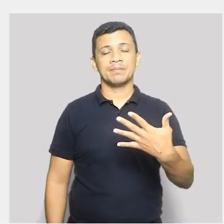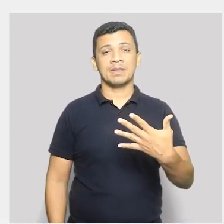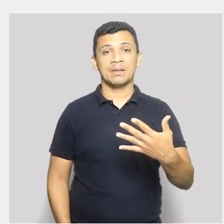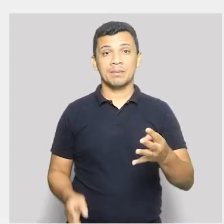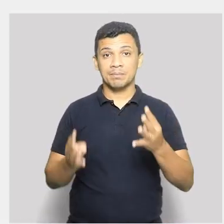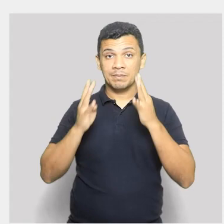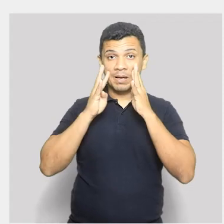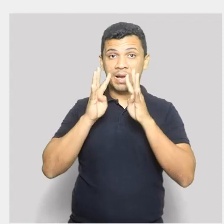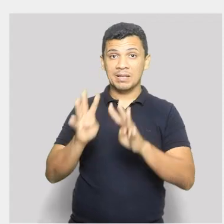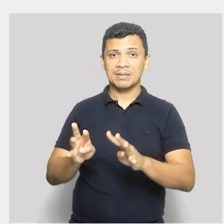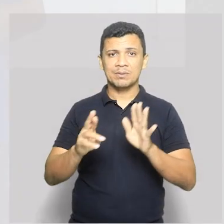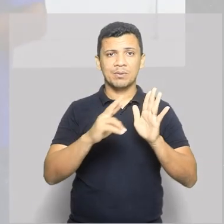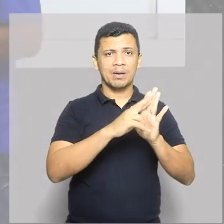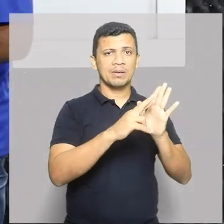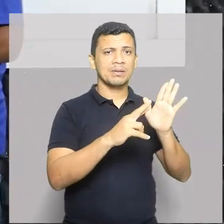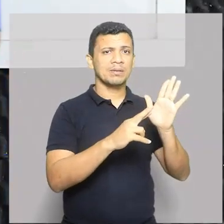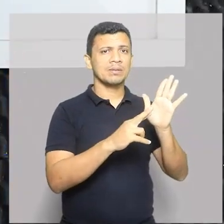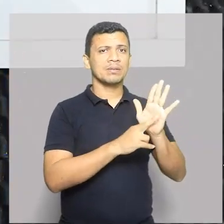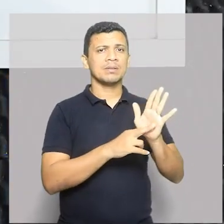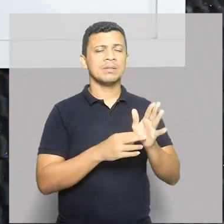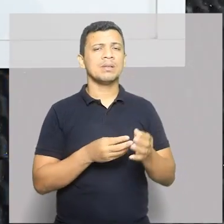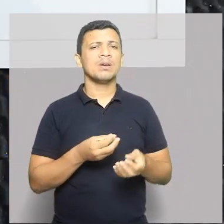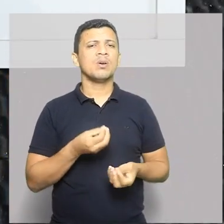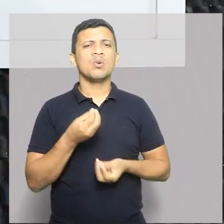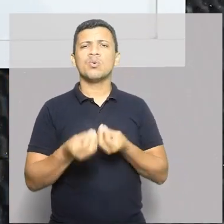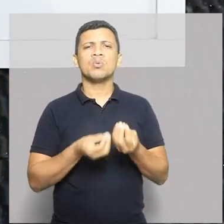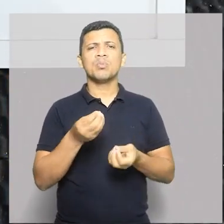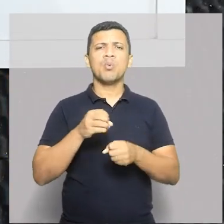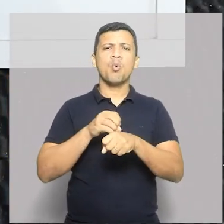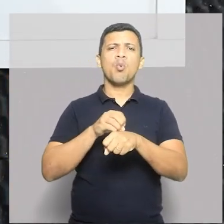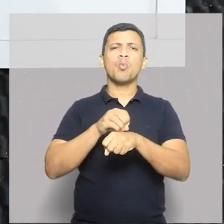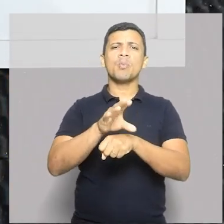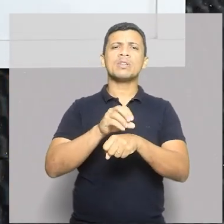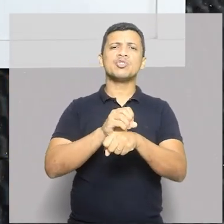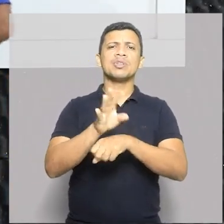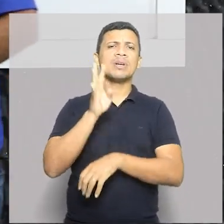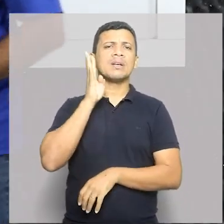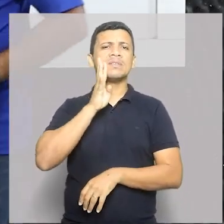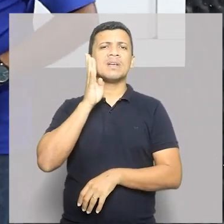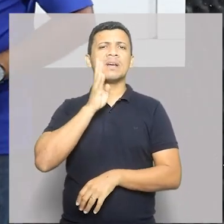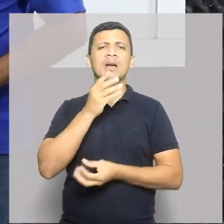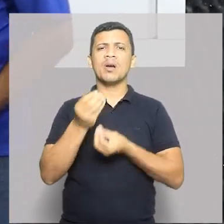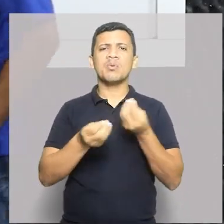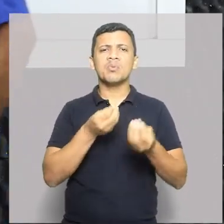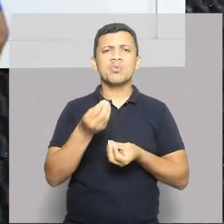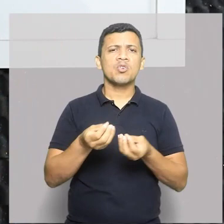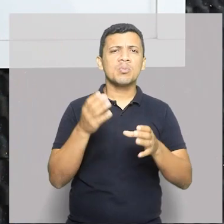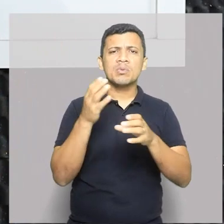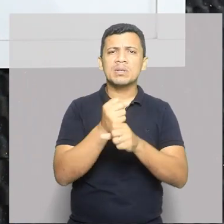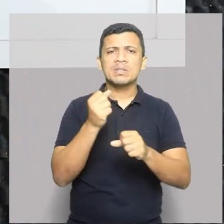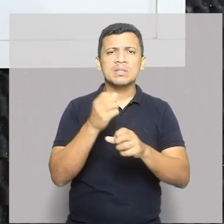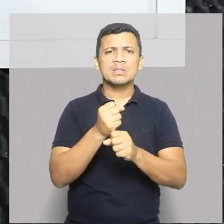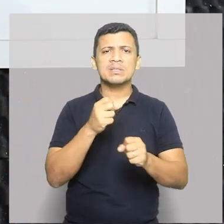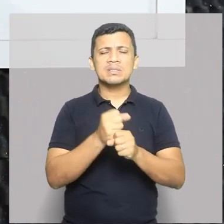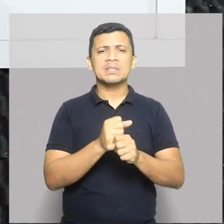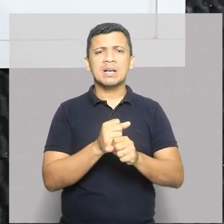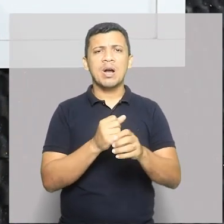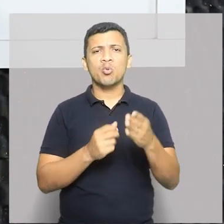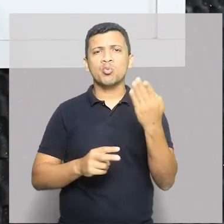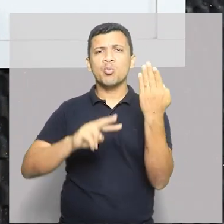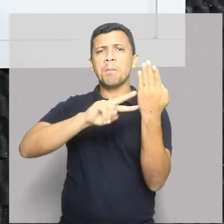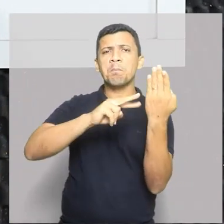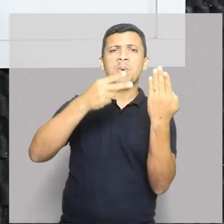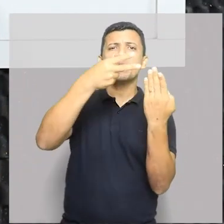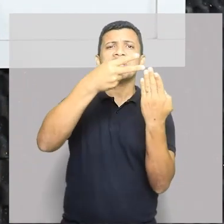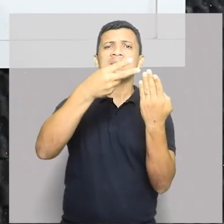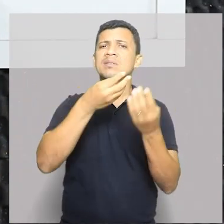essa regrinha. Eldaí, me dá só uma dica bem legal aí sobre essa paradinha de potência, tá bom? São três